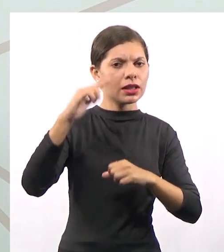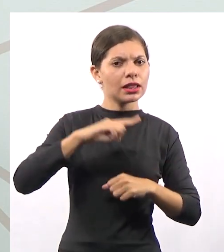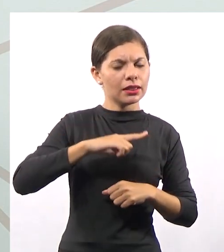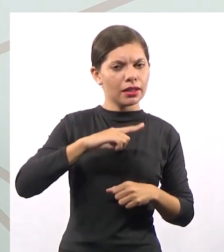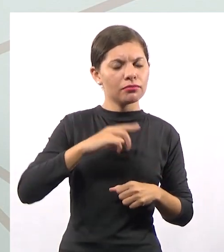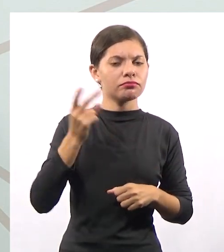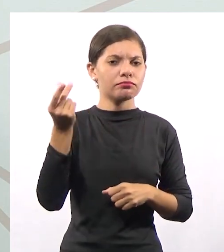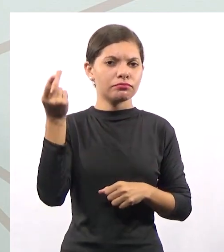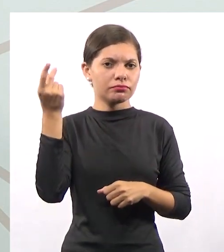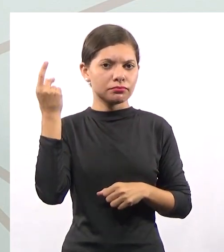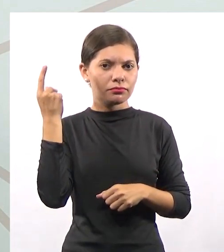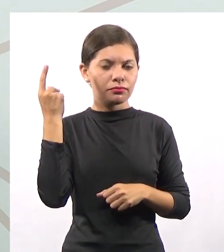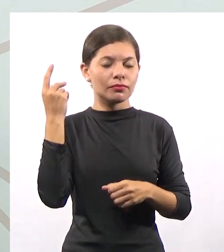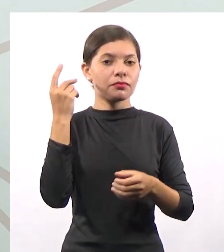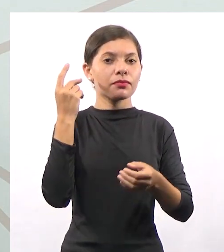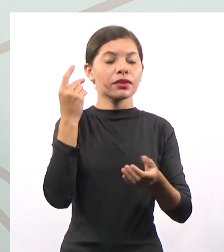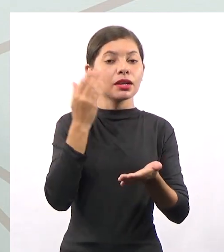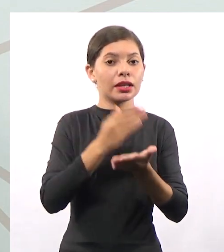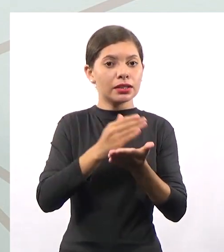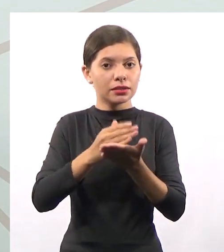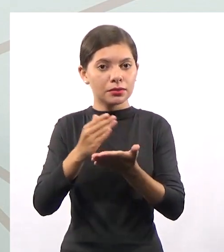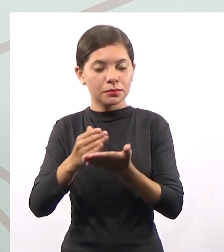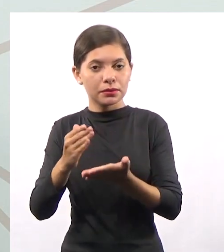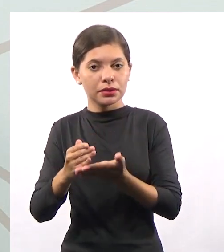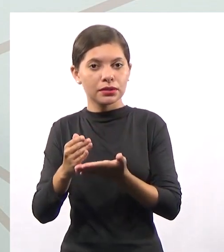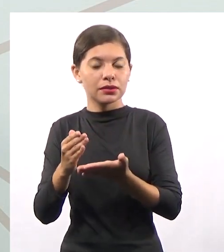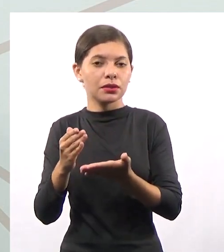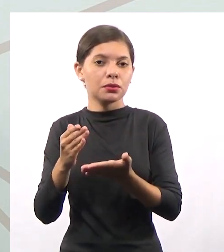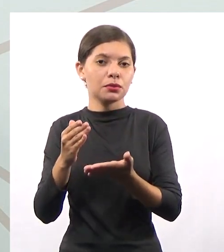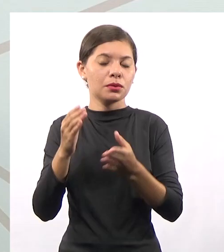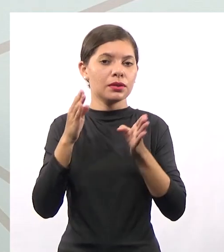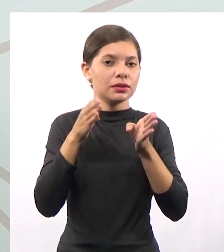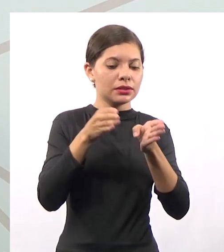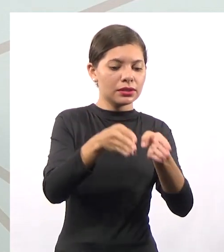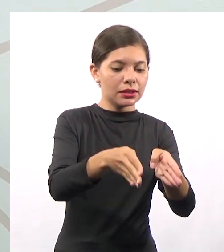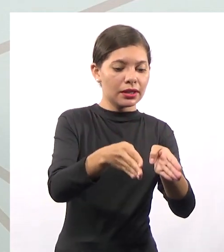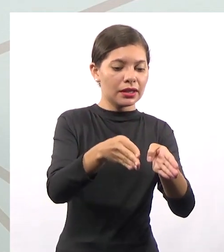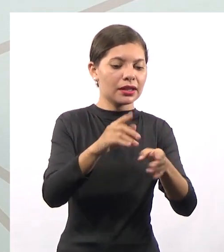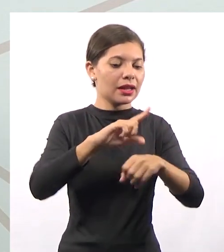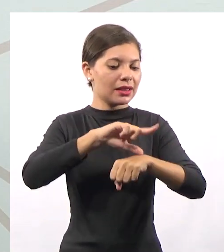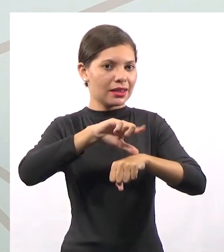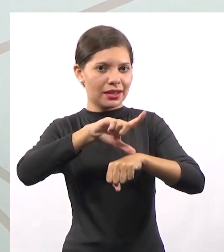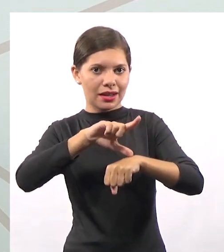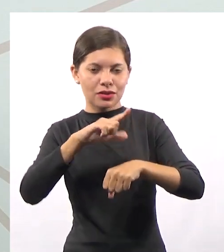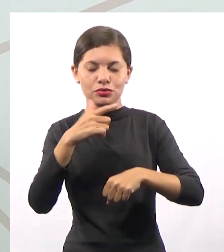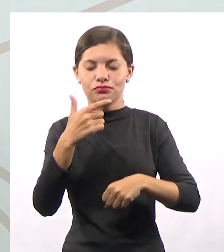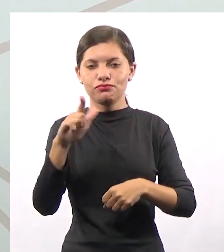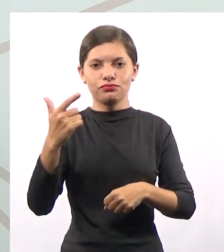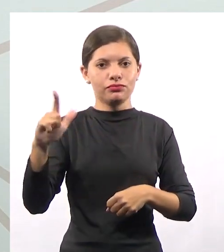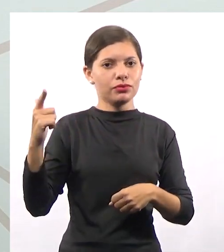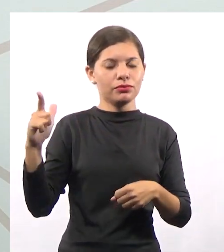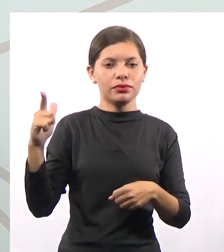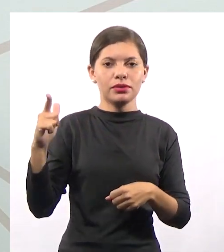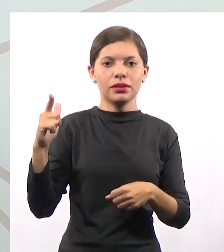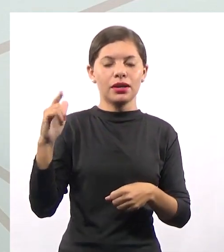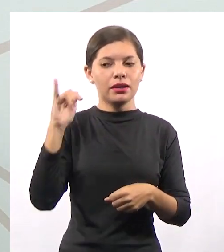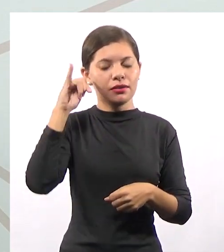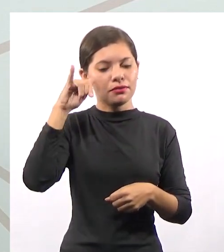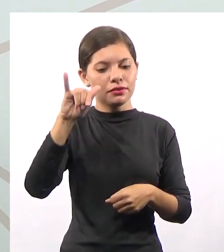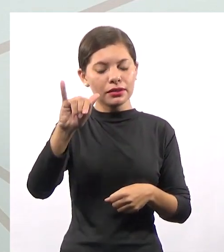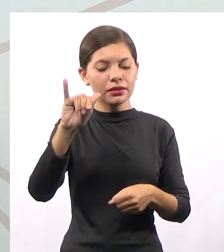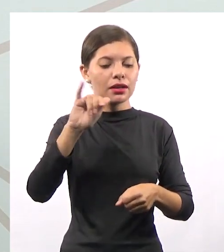grandes avanços, como a gente comentou aqui, que é essa distribuição direta, esse repasse direto, o que evita atrasos, o que